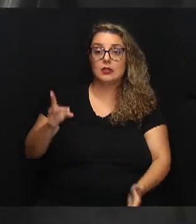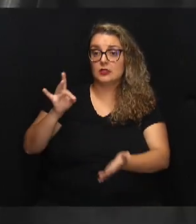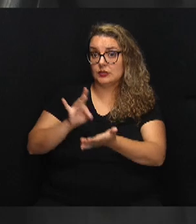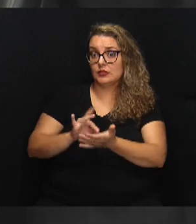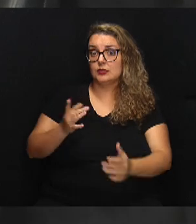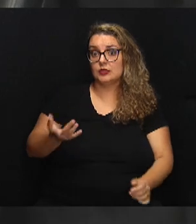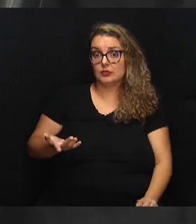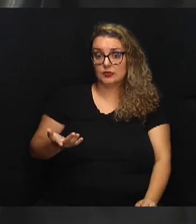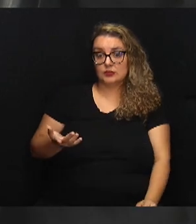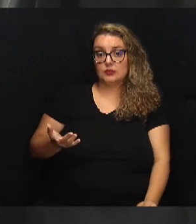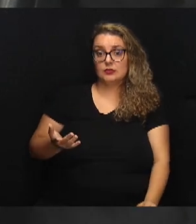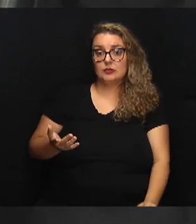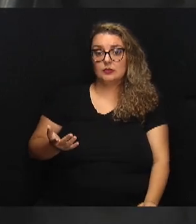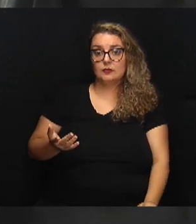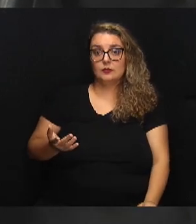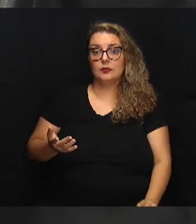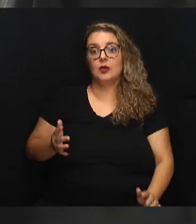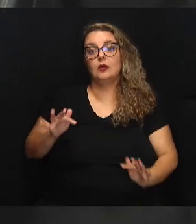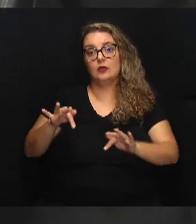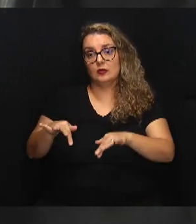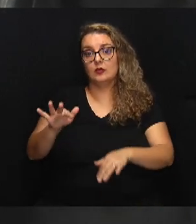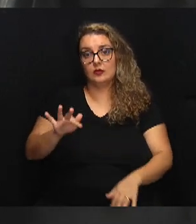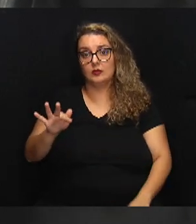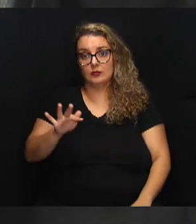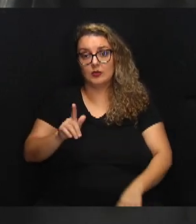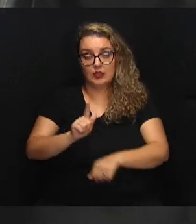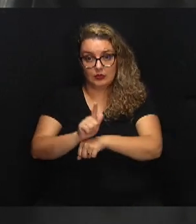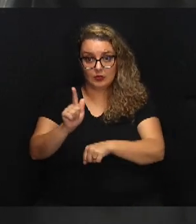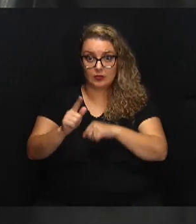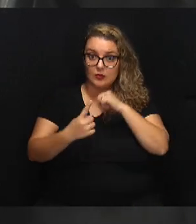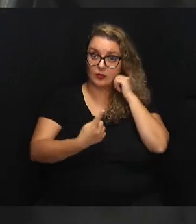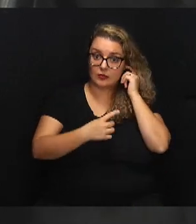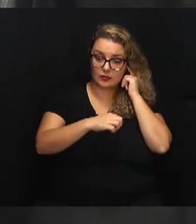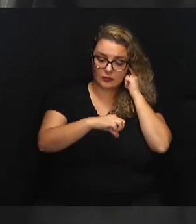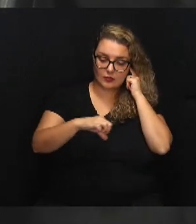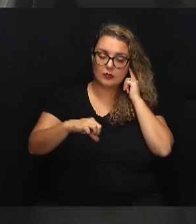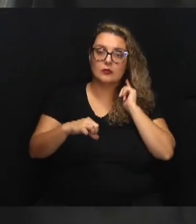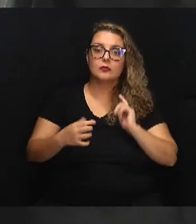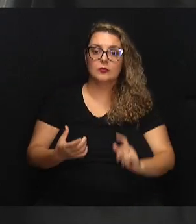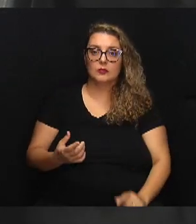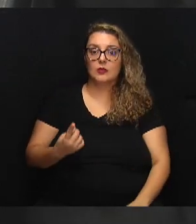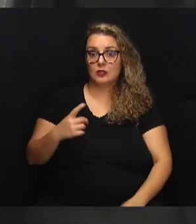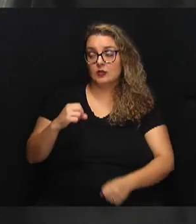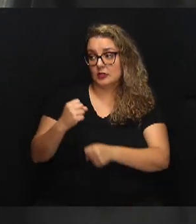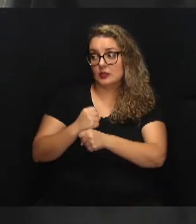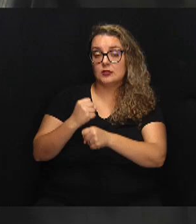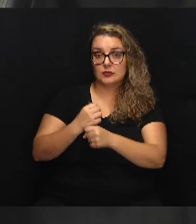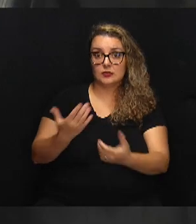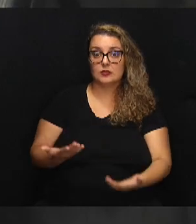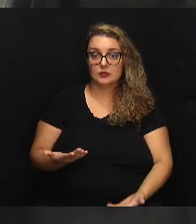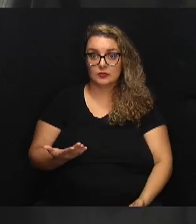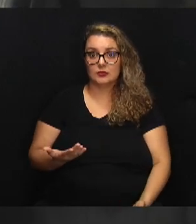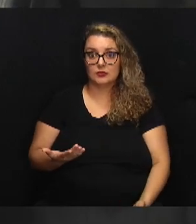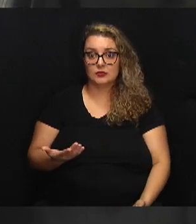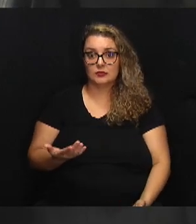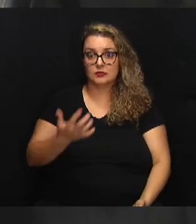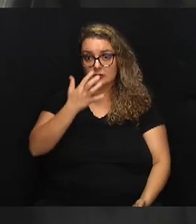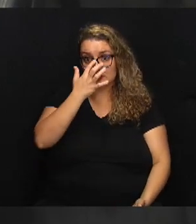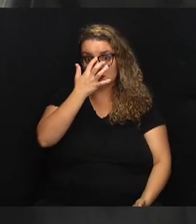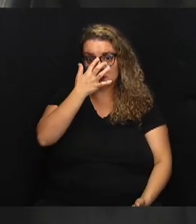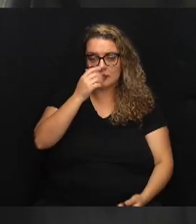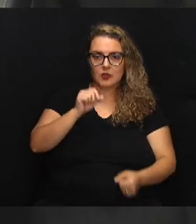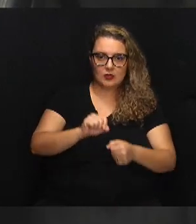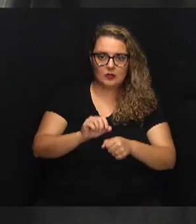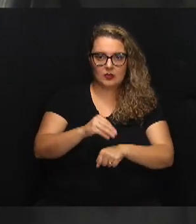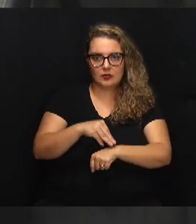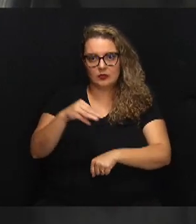assim, eu termino a faculdade, a graduação em 99, né? Então foram 10 anos aí entre fazer o mestrado,